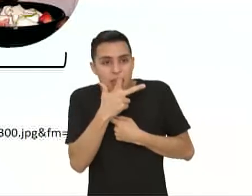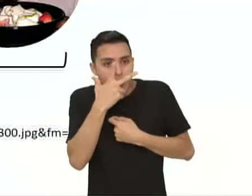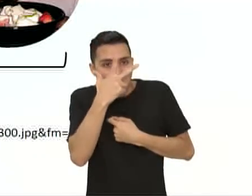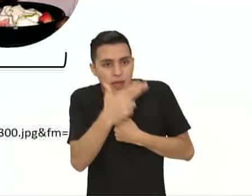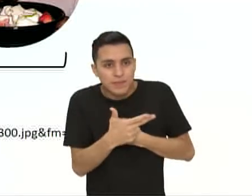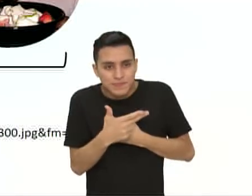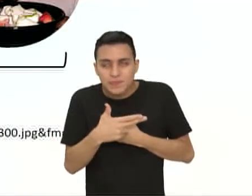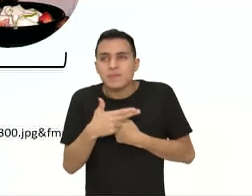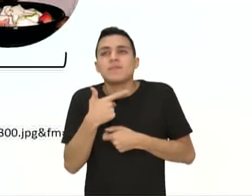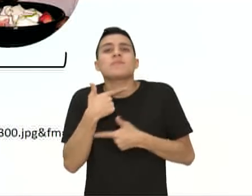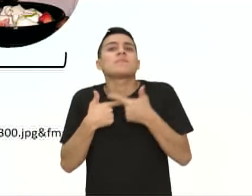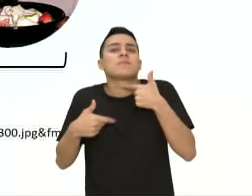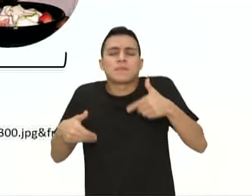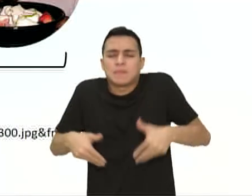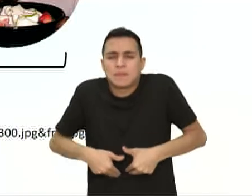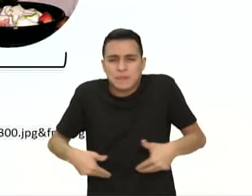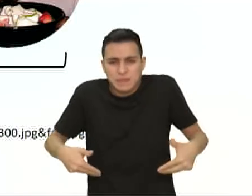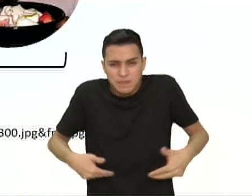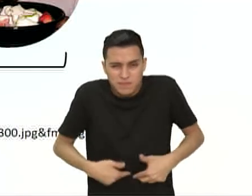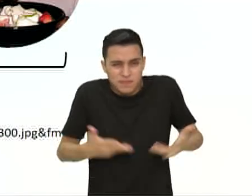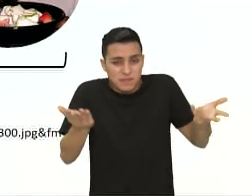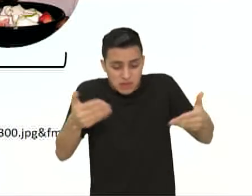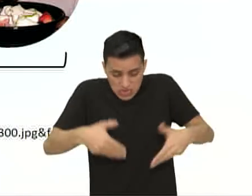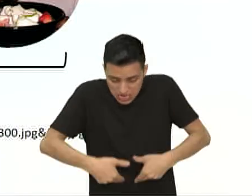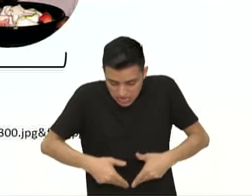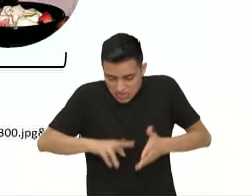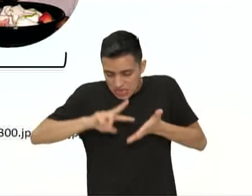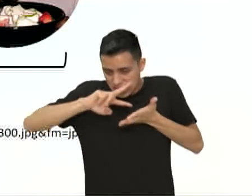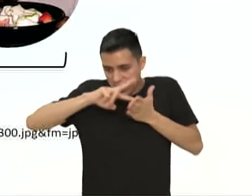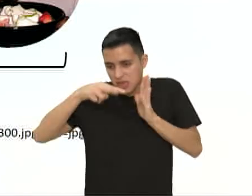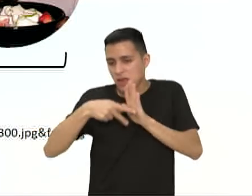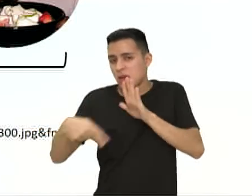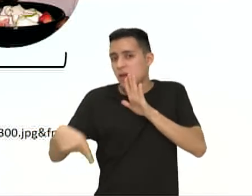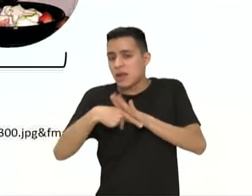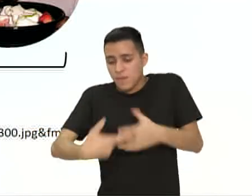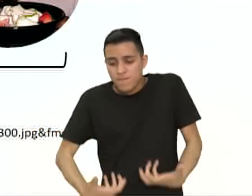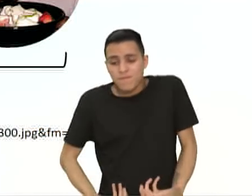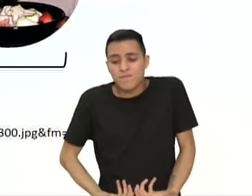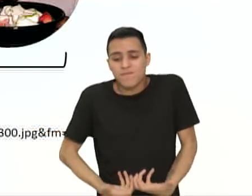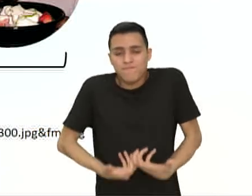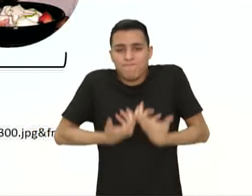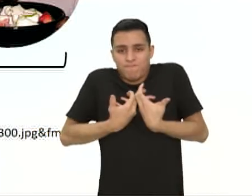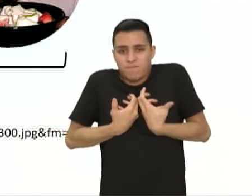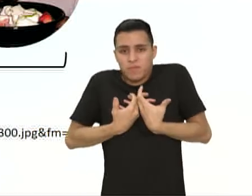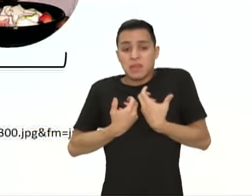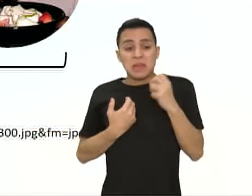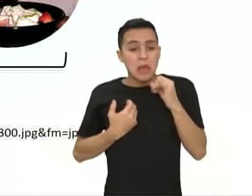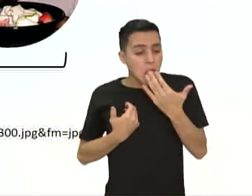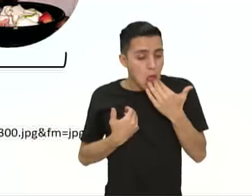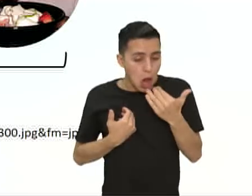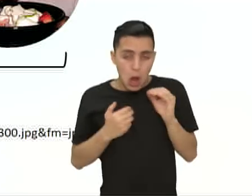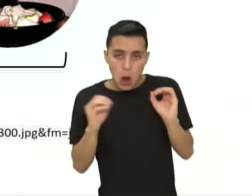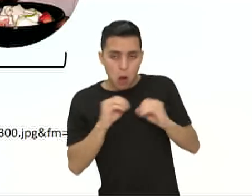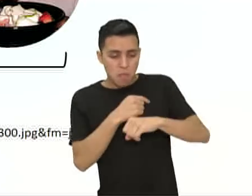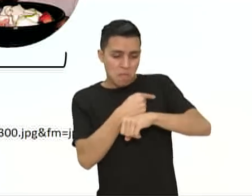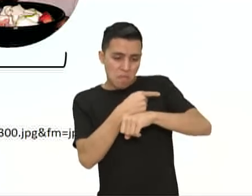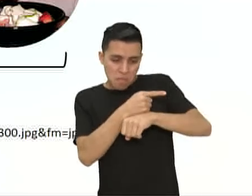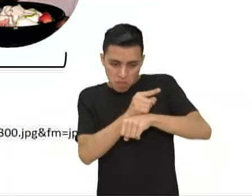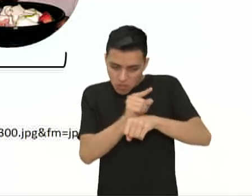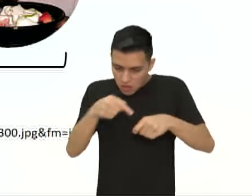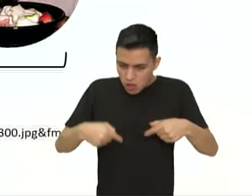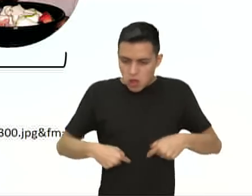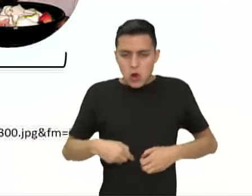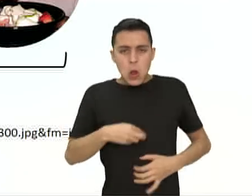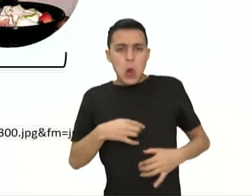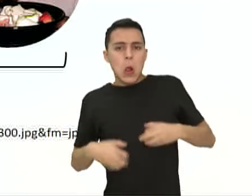muita fome. Então, fome é um estímulo interno. Se você não come por um tempo, a sua barriga começa